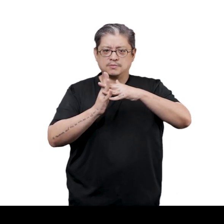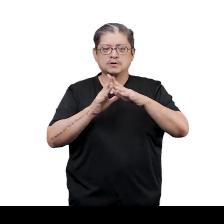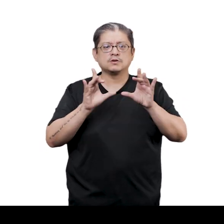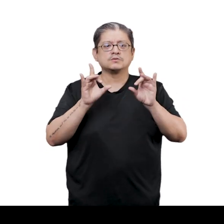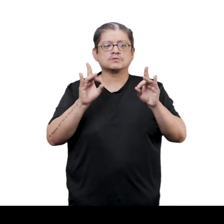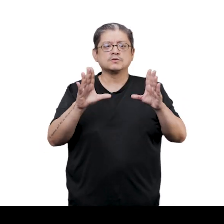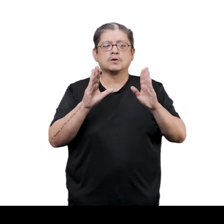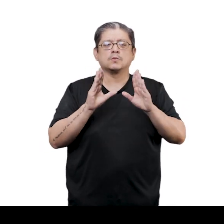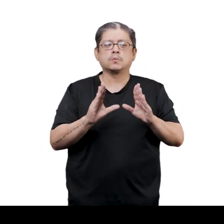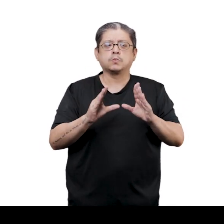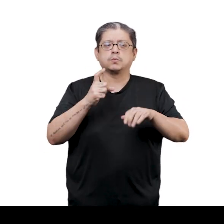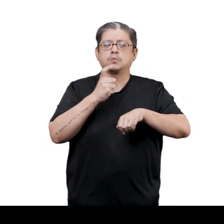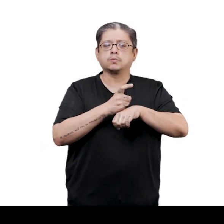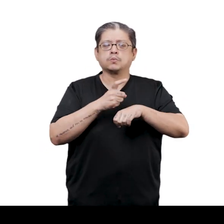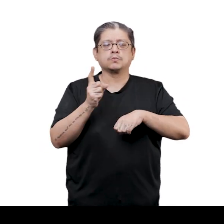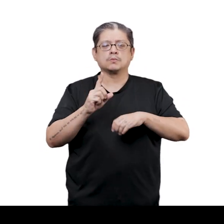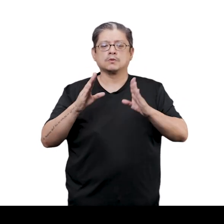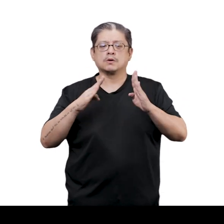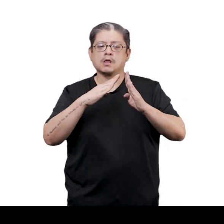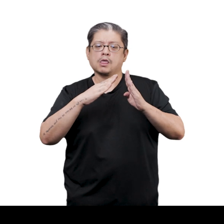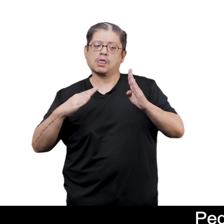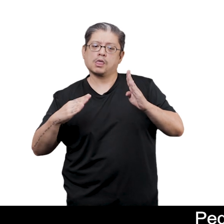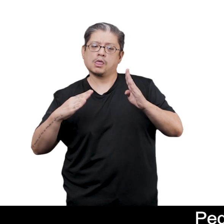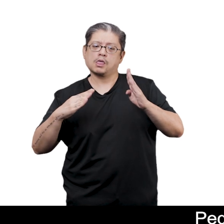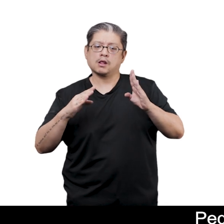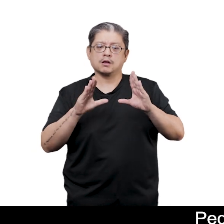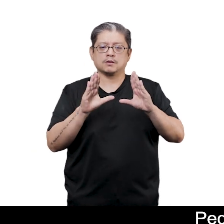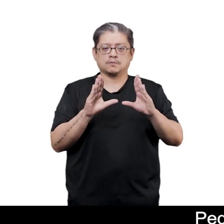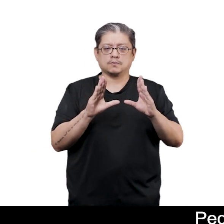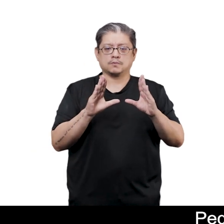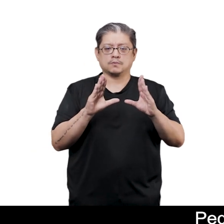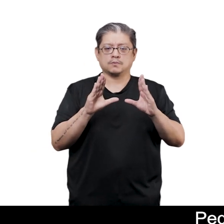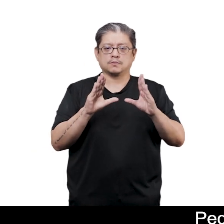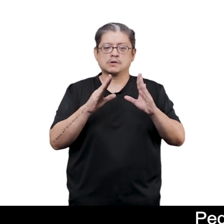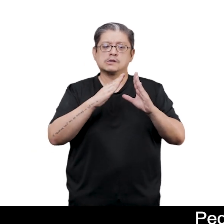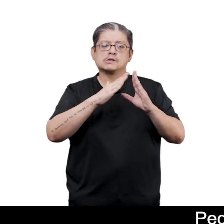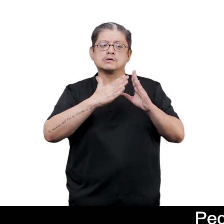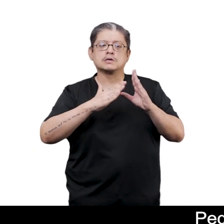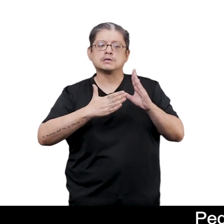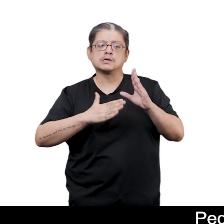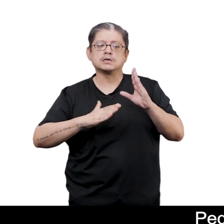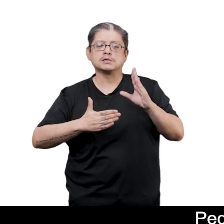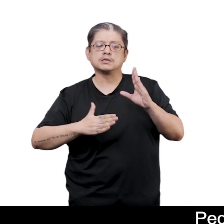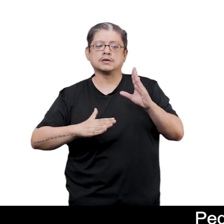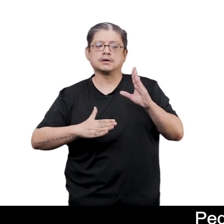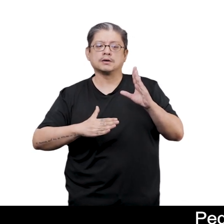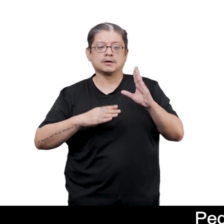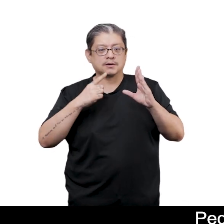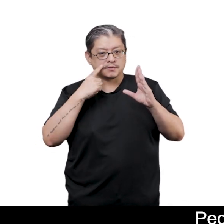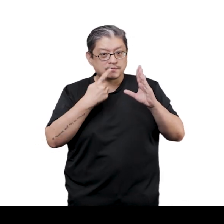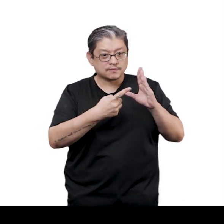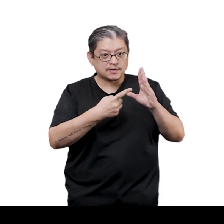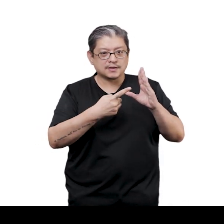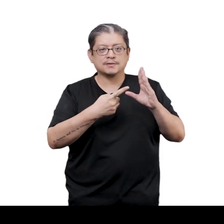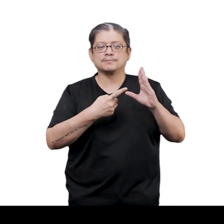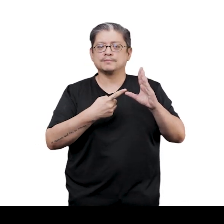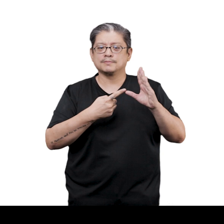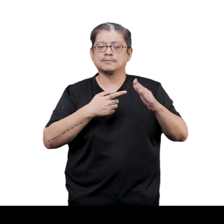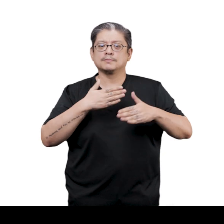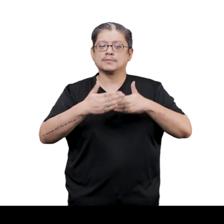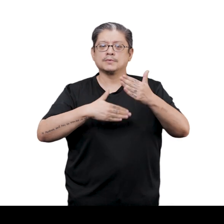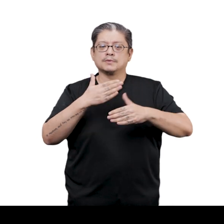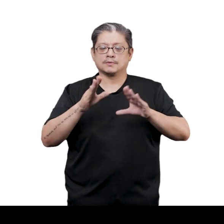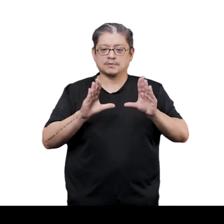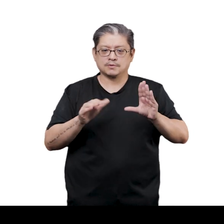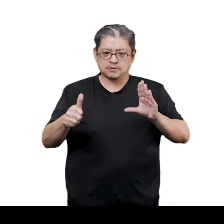forma pura do cubo de concreto. Pequenos buracos ou irregularidades na superfície do cimento evidenciam